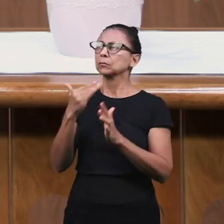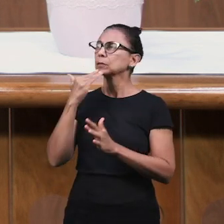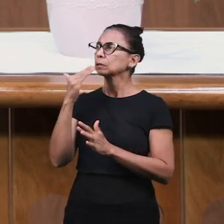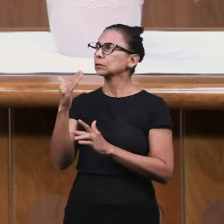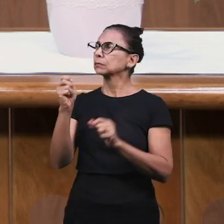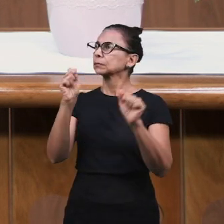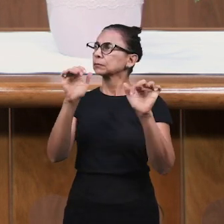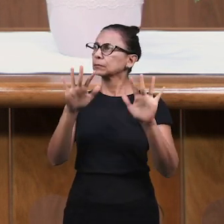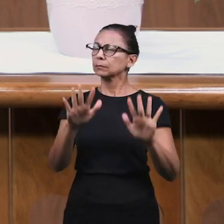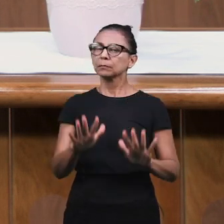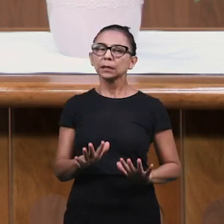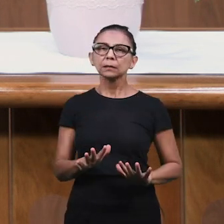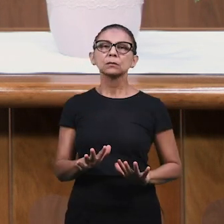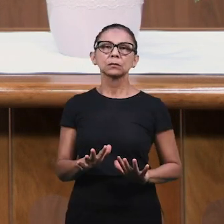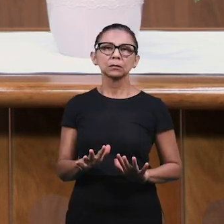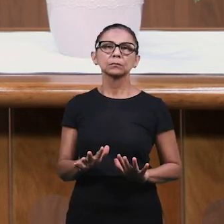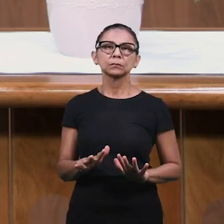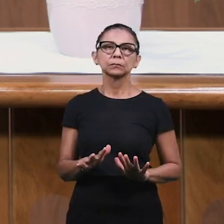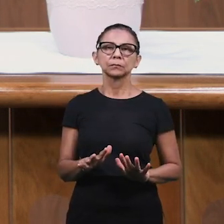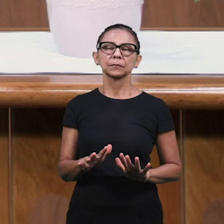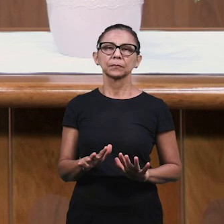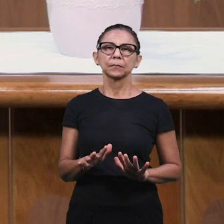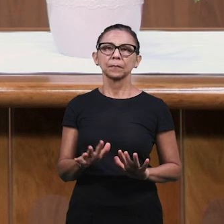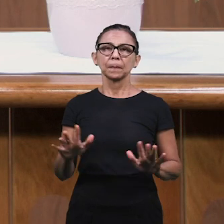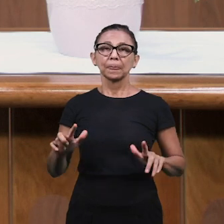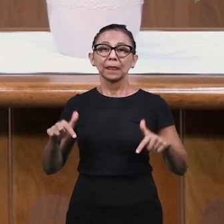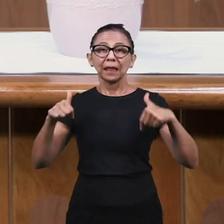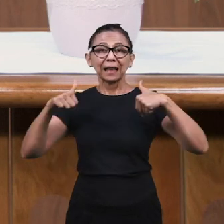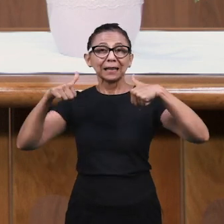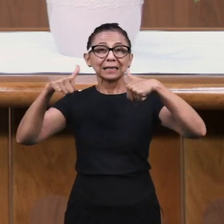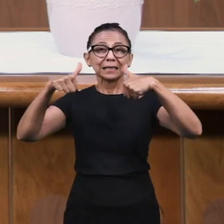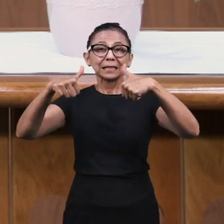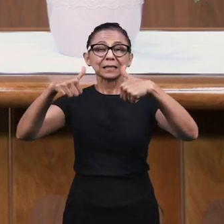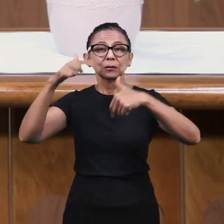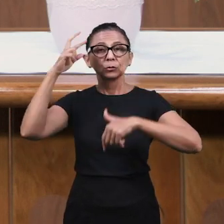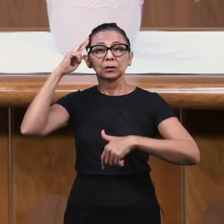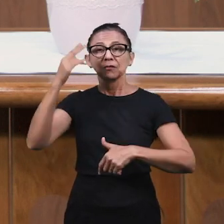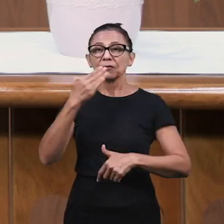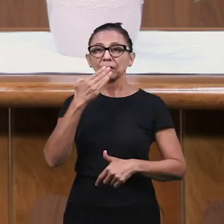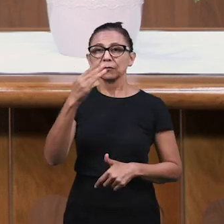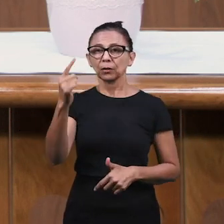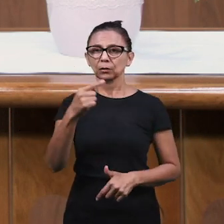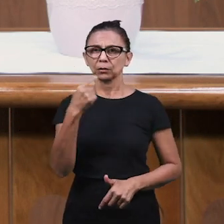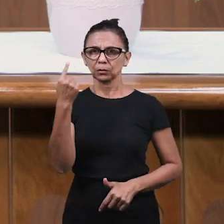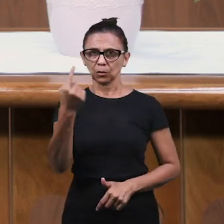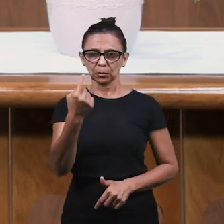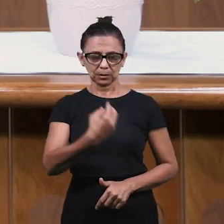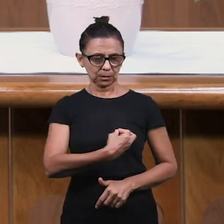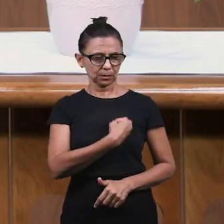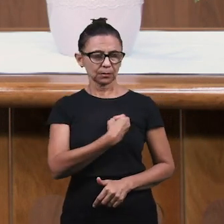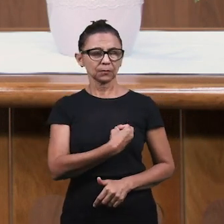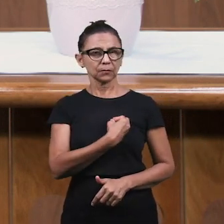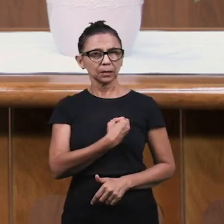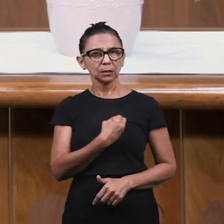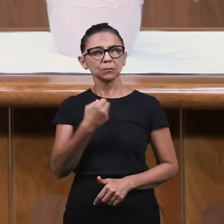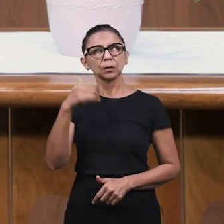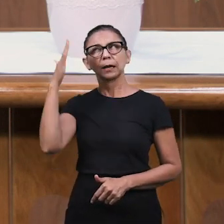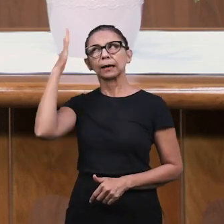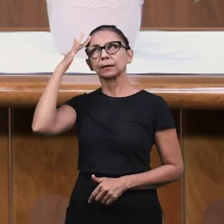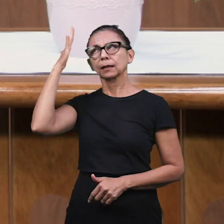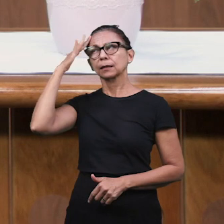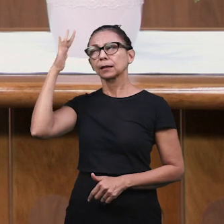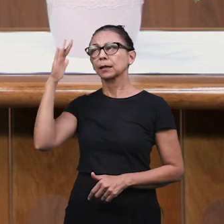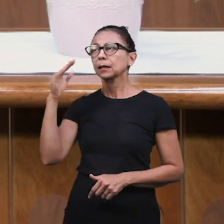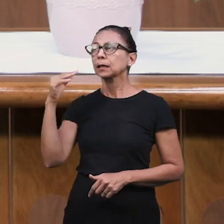Tua bênção, pedimos, ó Pai, que a Tua operação nas nossas vidas, nesta hora, nos faça alcançar o